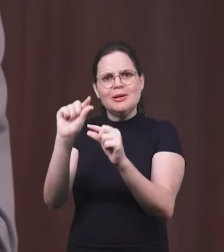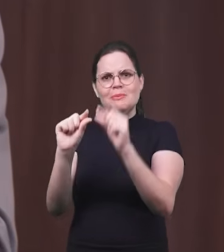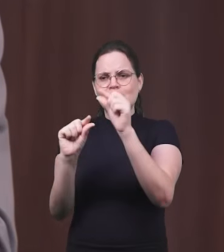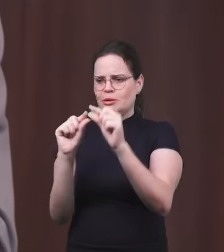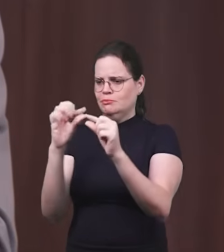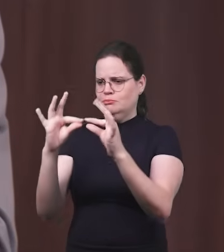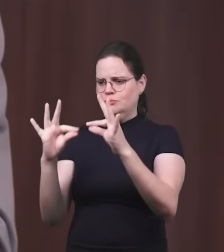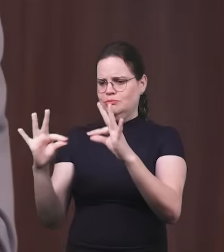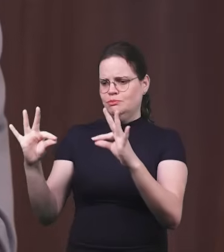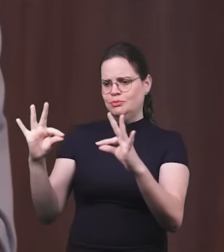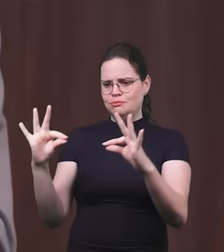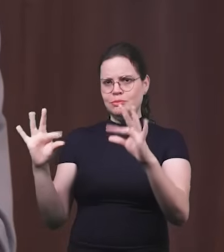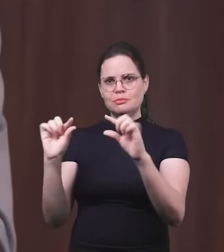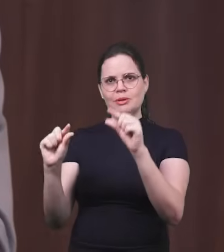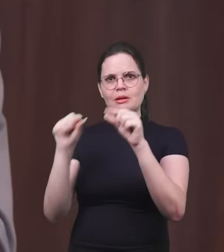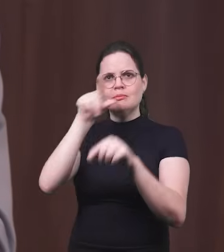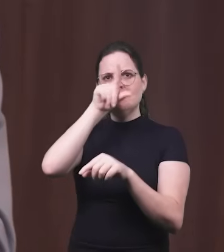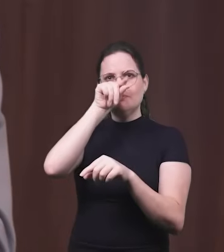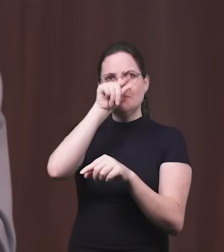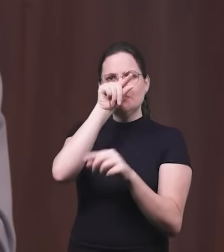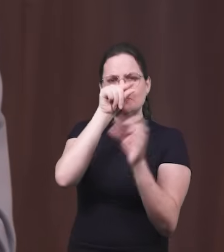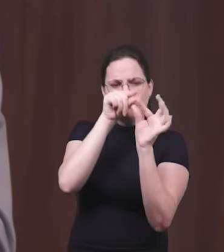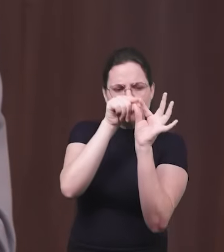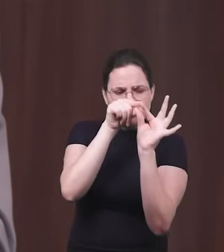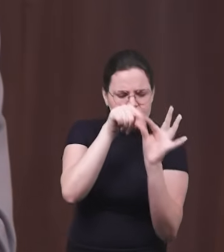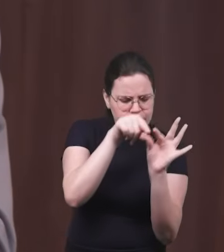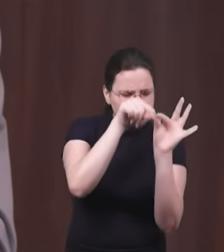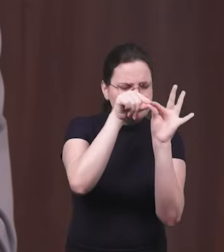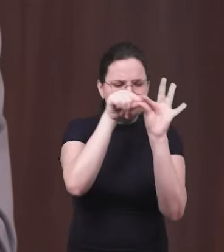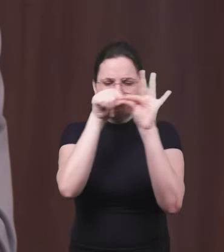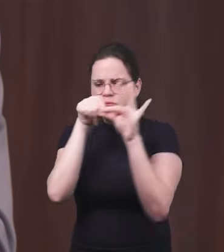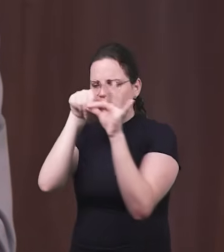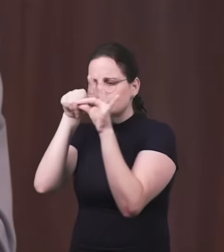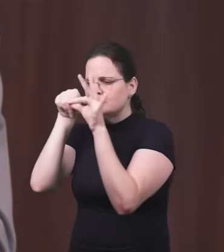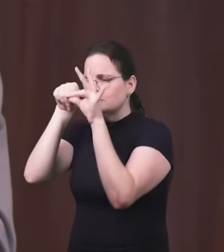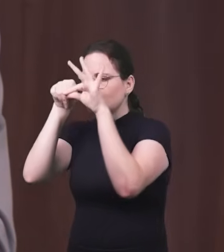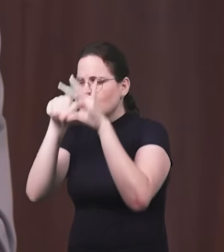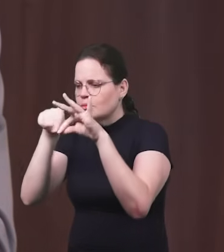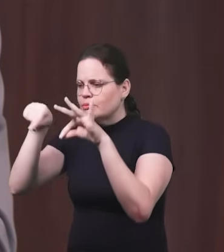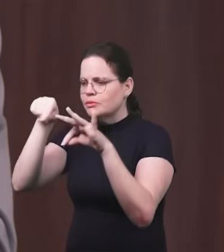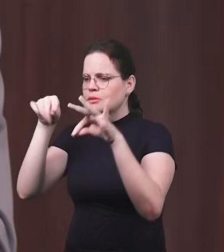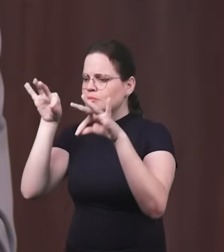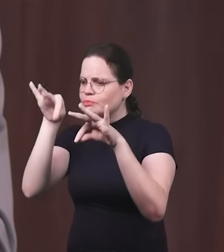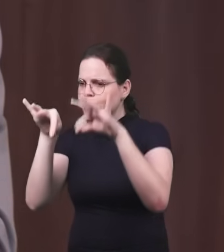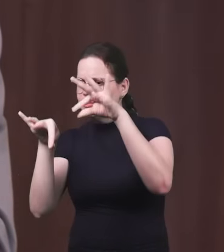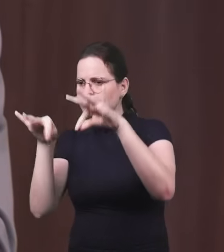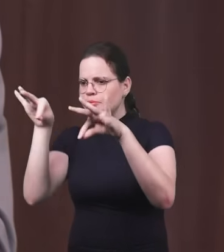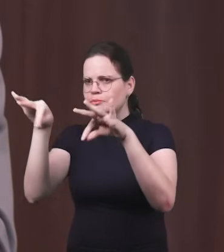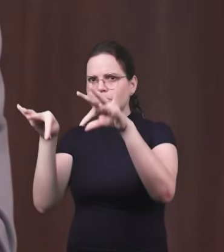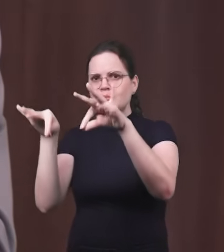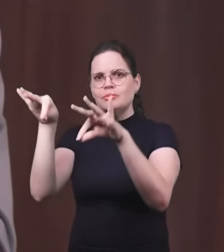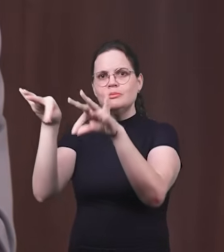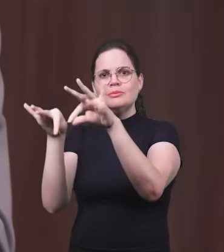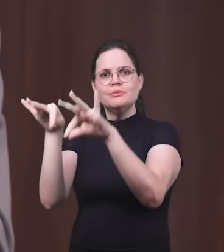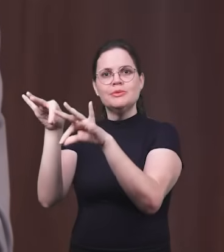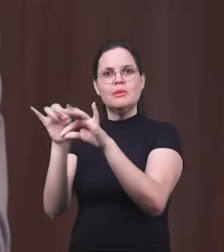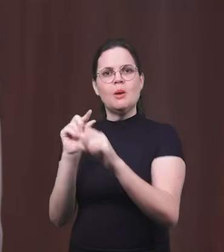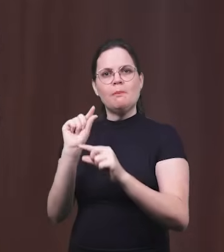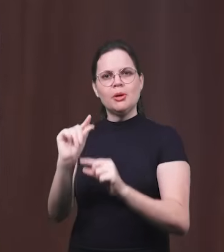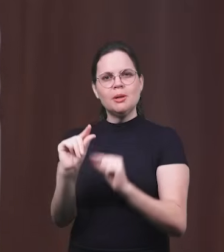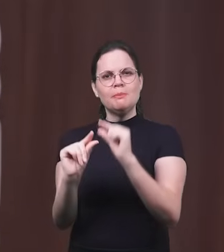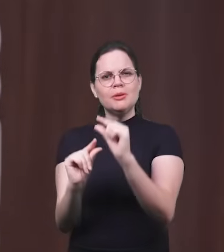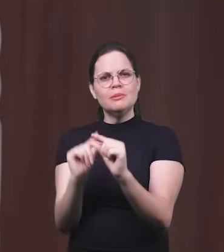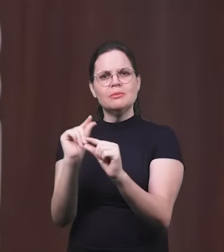feito de gravetos. O passarinho lá com o bico dele, no biquinho, né? Pega um gravetozinho, coloca, outro gravetozinho, coloca.